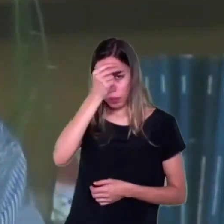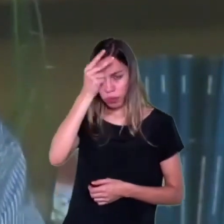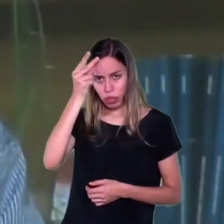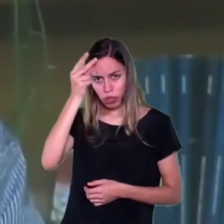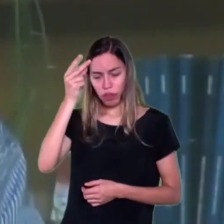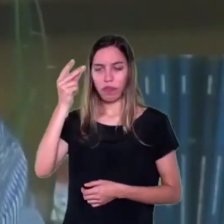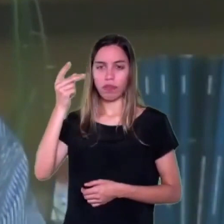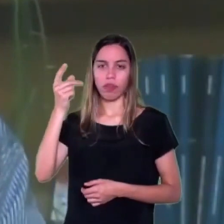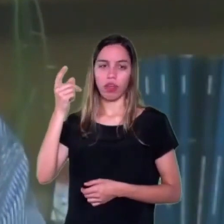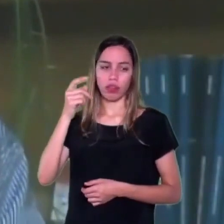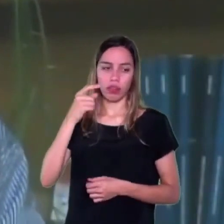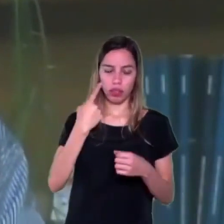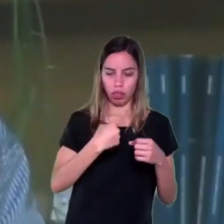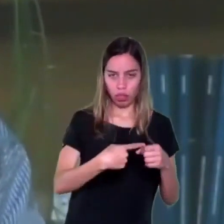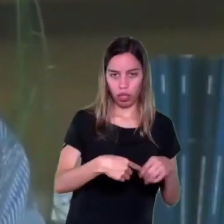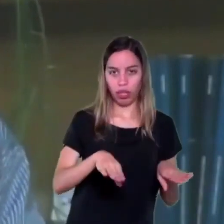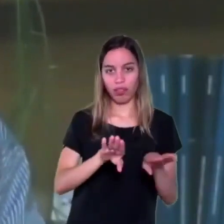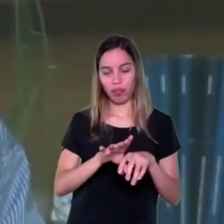E filho,